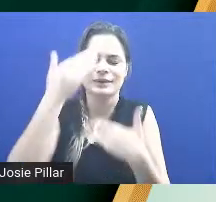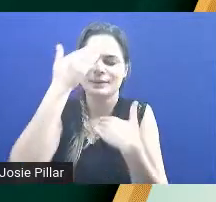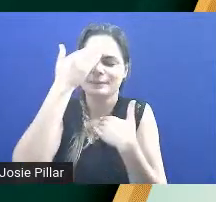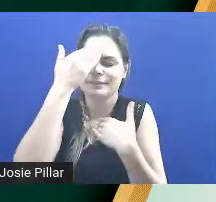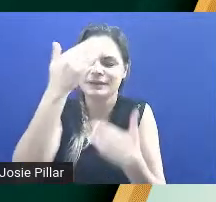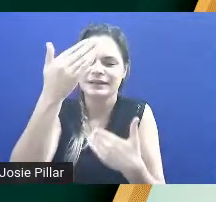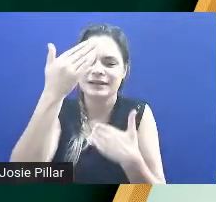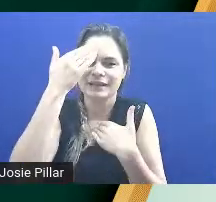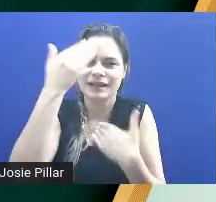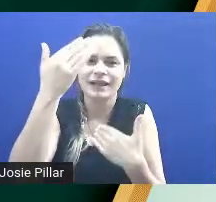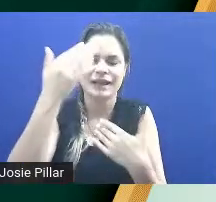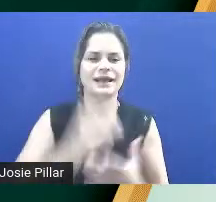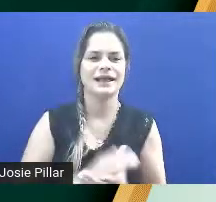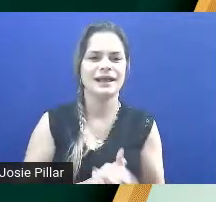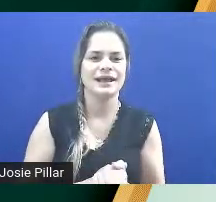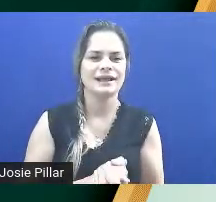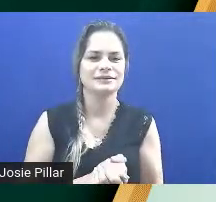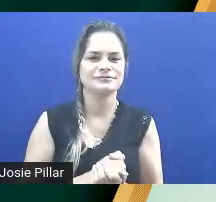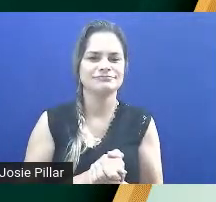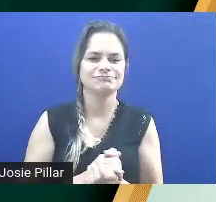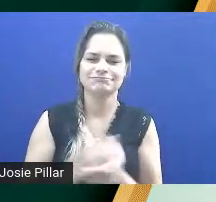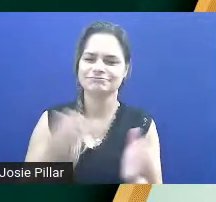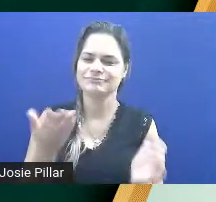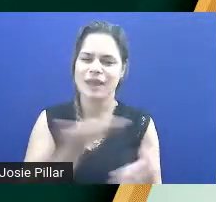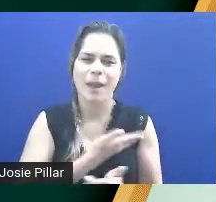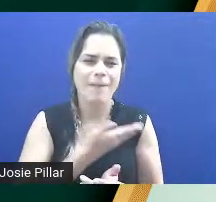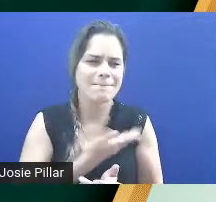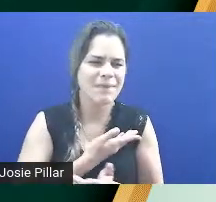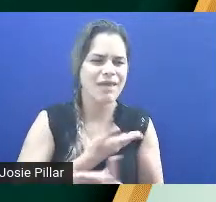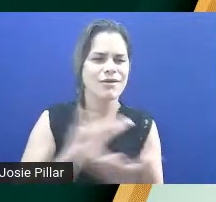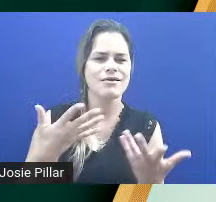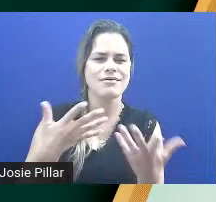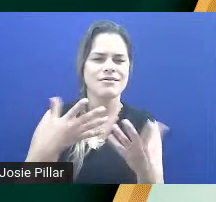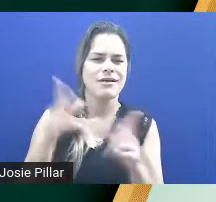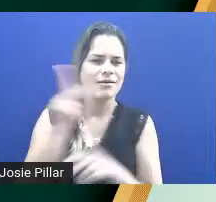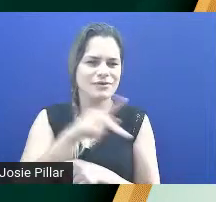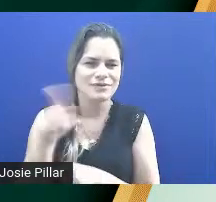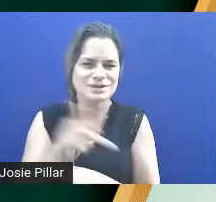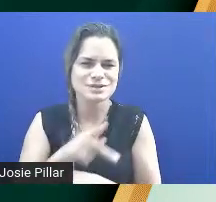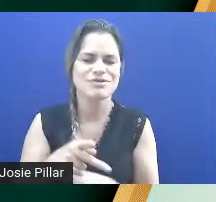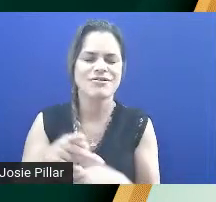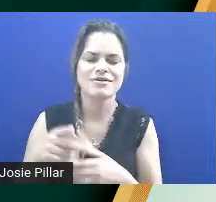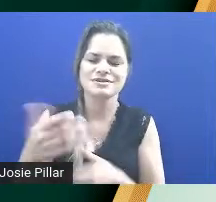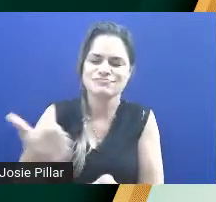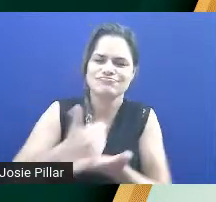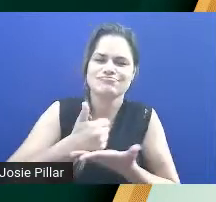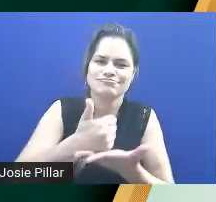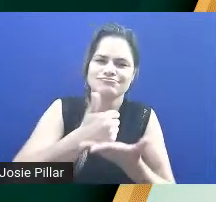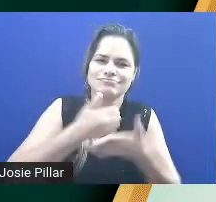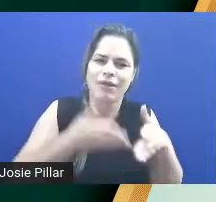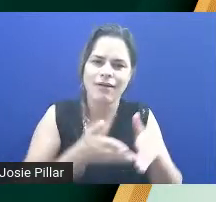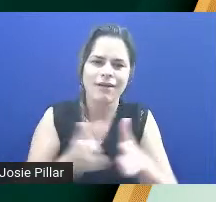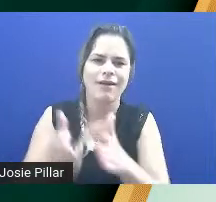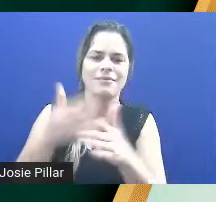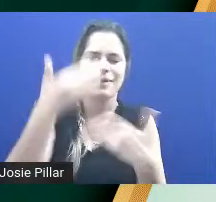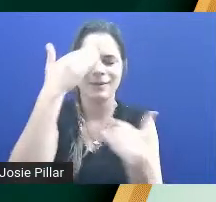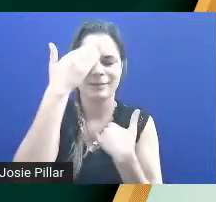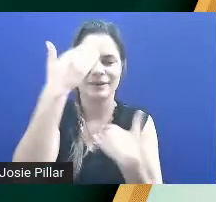aos meus amigos, aos meus professores, à minha família, todo mundo que contribuiu por essa jornada, que finalmente chegamos. Muito obrigada.